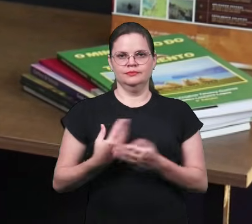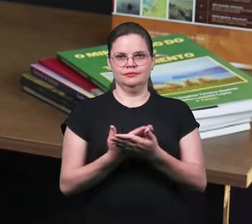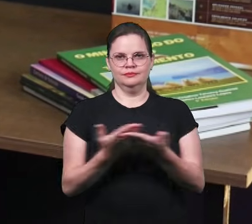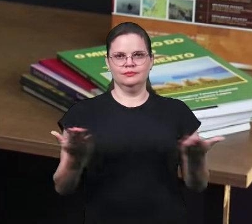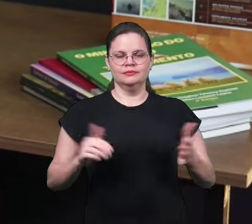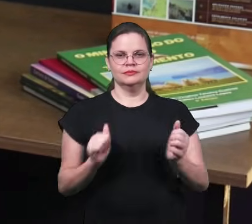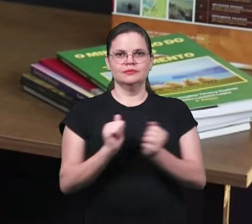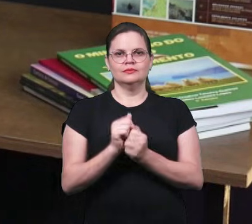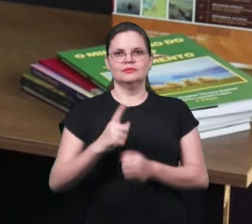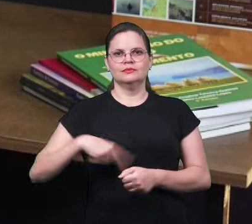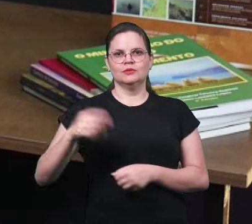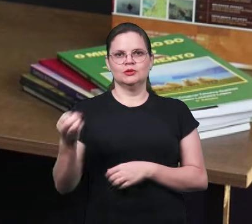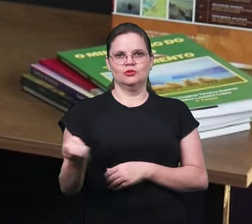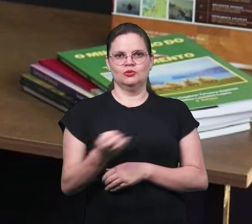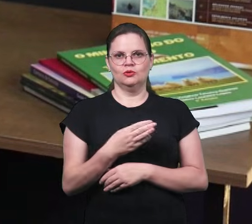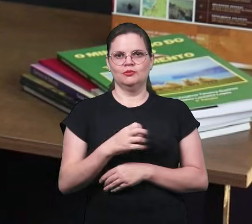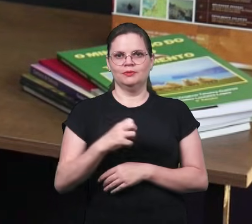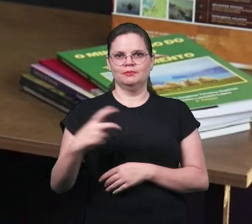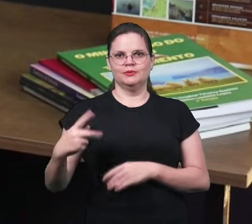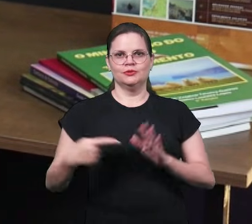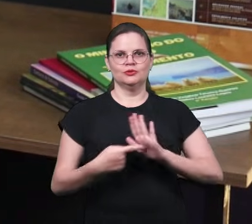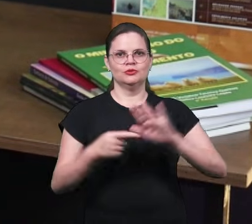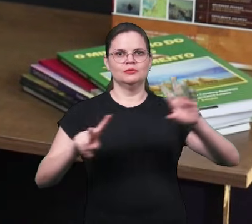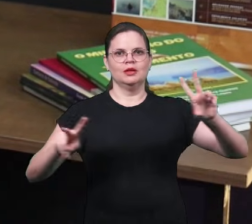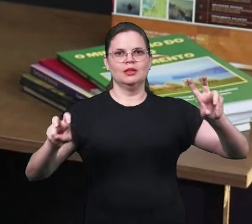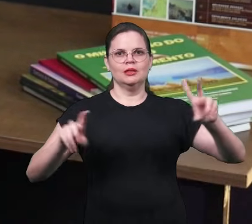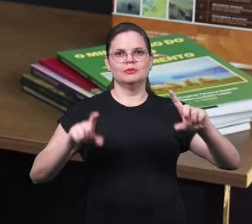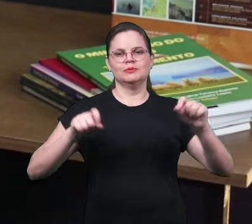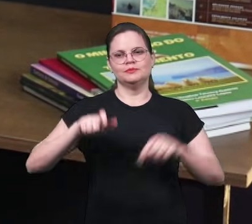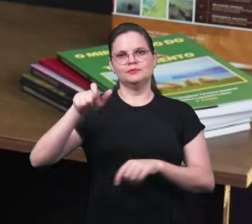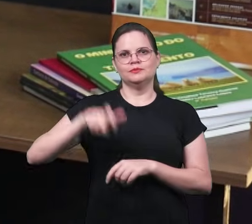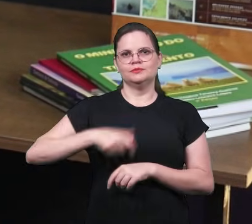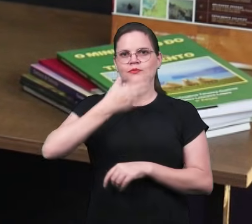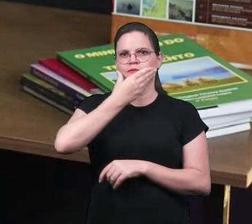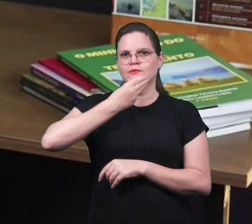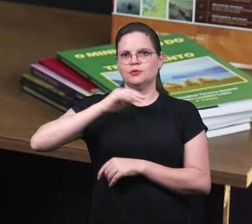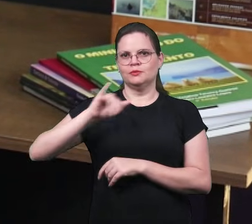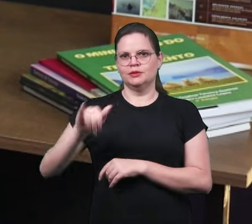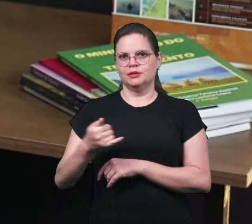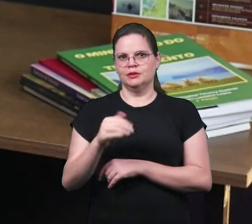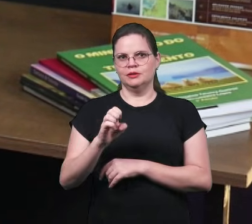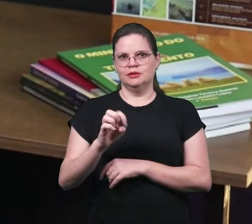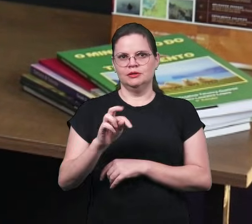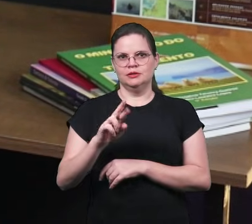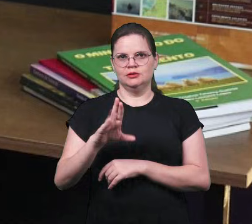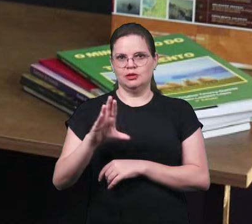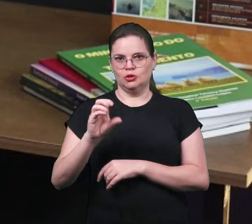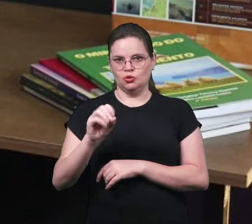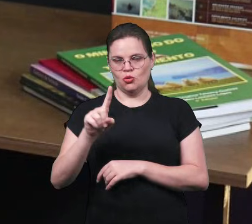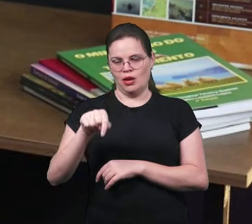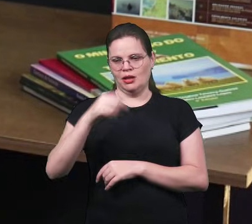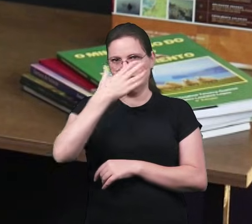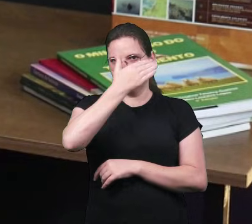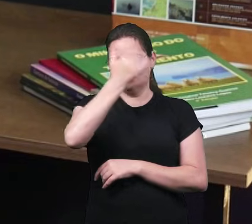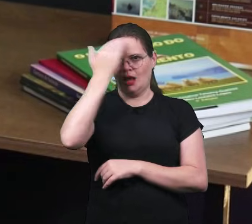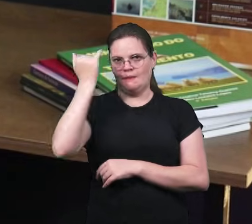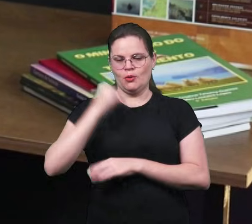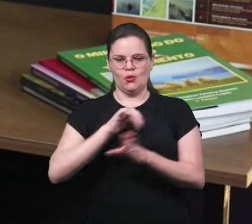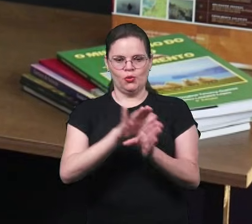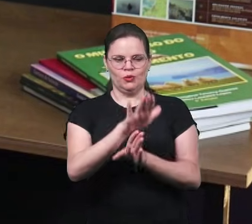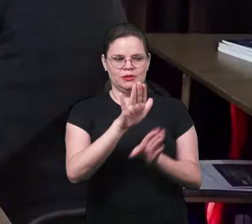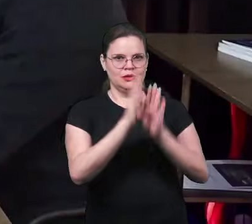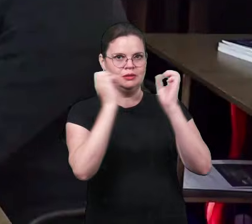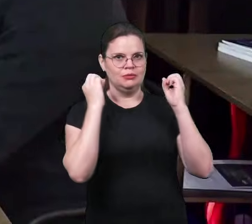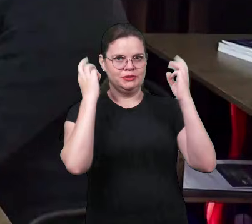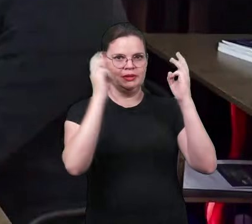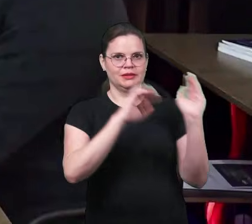um episódio, cujo título é O Sábio Conselho de Jetro. E comigo aqui está o pastor Roberto Pedra. A paz, senhor pastor,